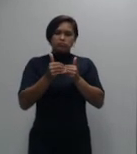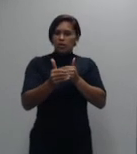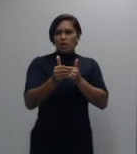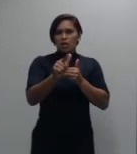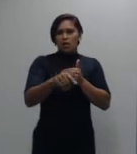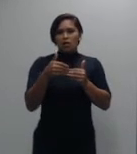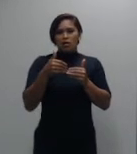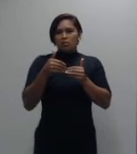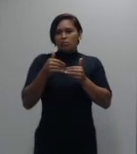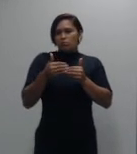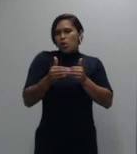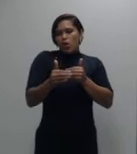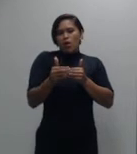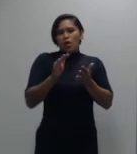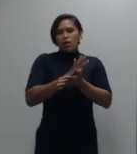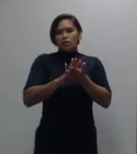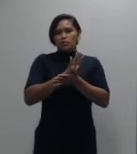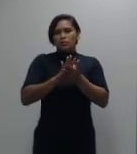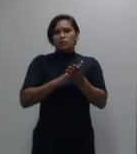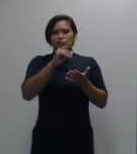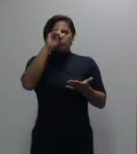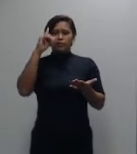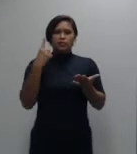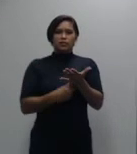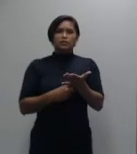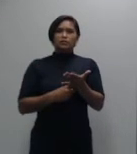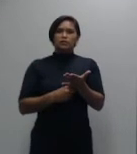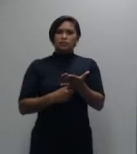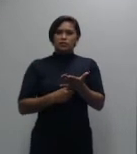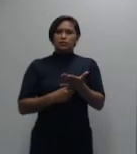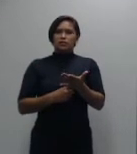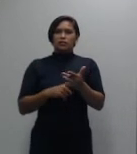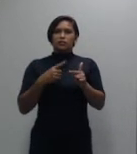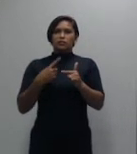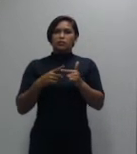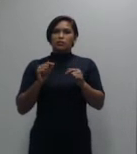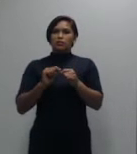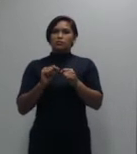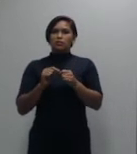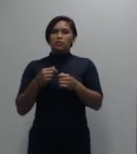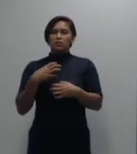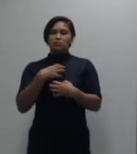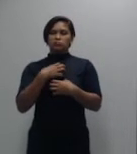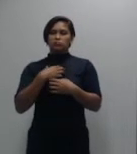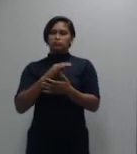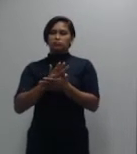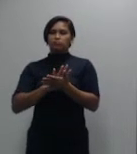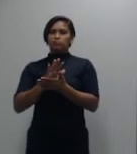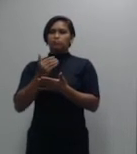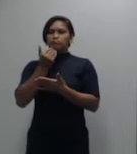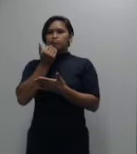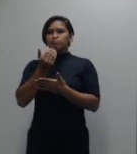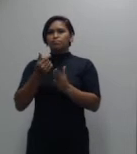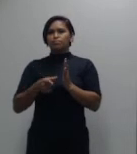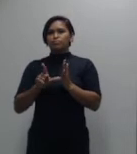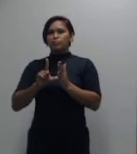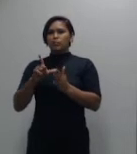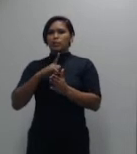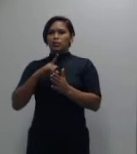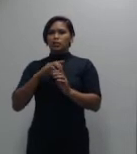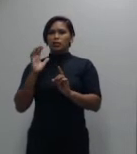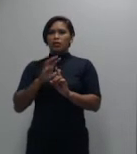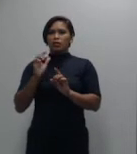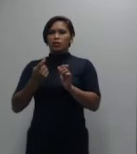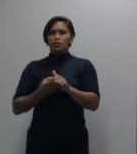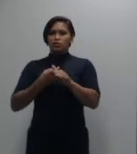não prolongar a ineficácia da sentença embargada Por que não faz sentido apelação que tem efeitos